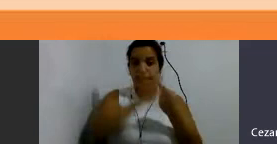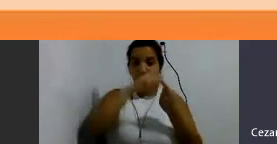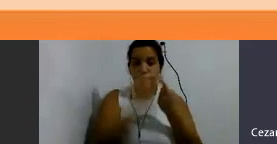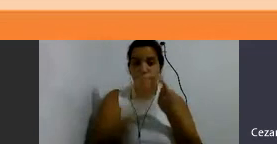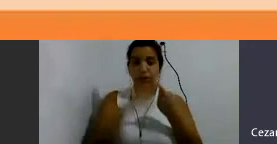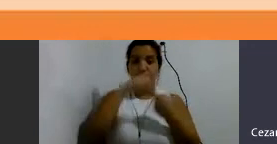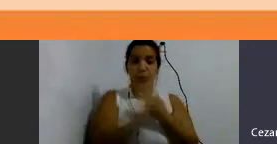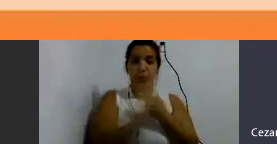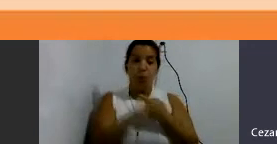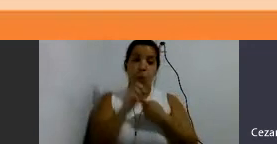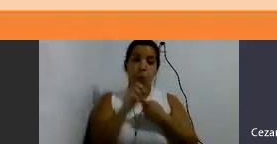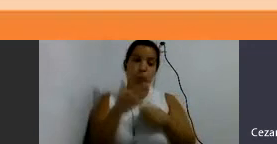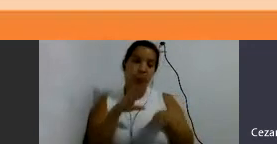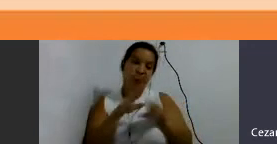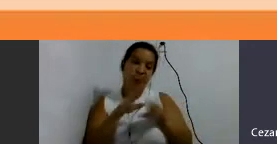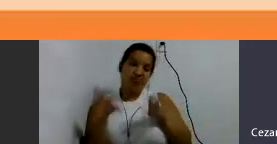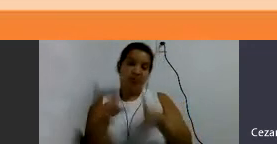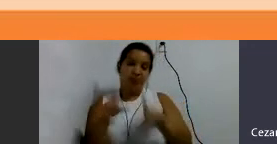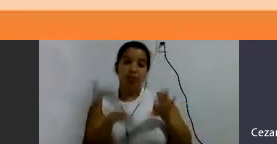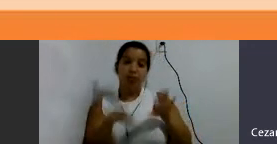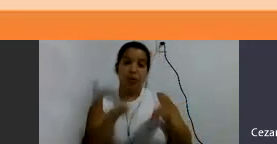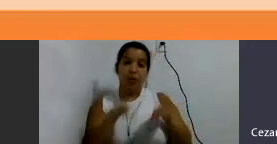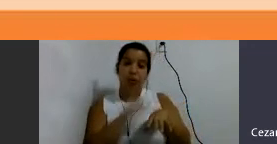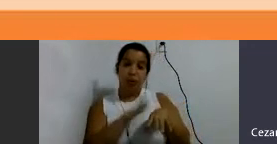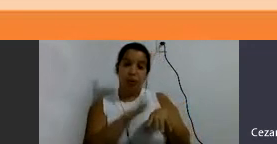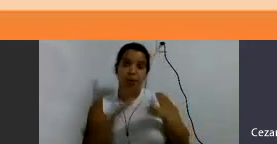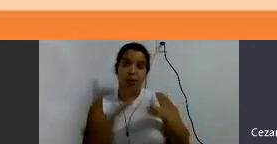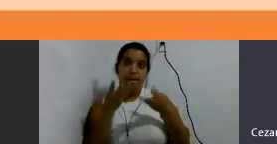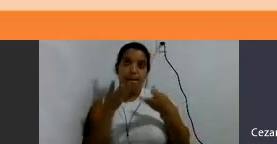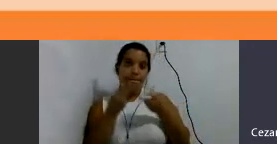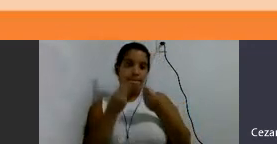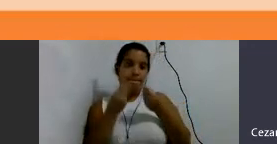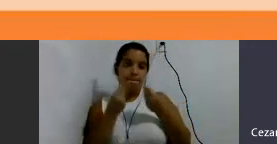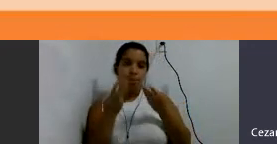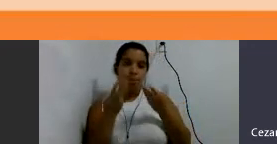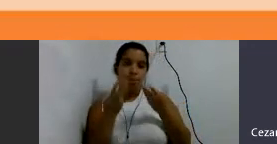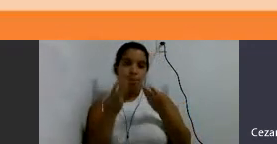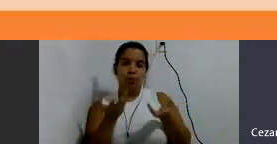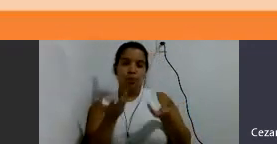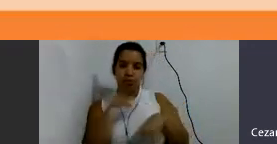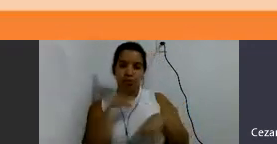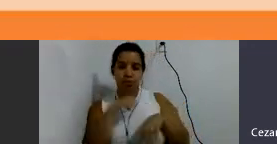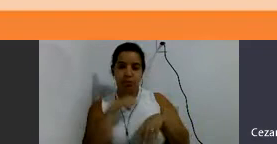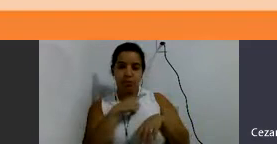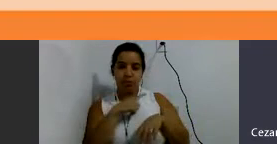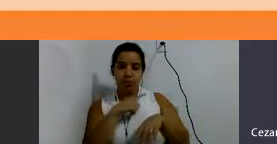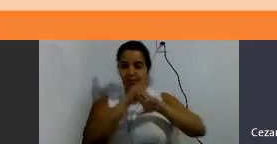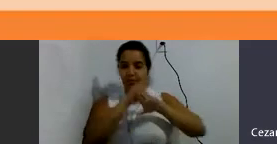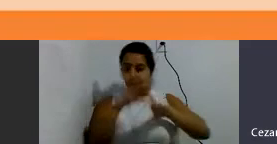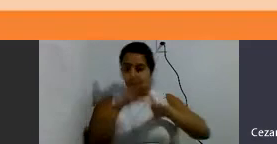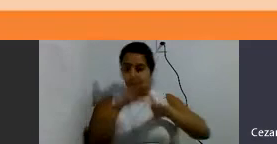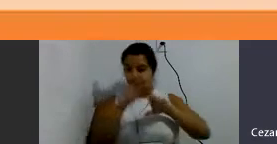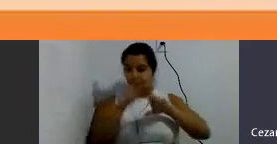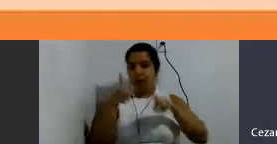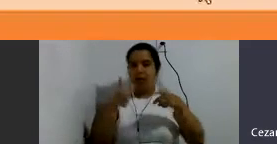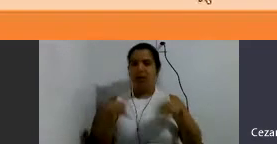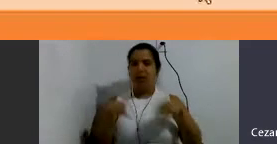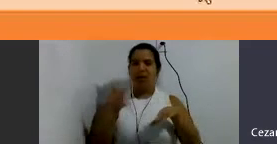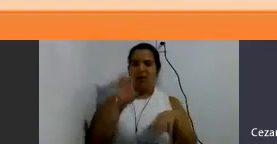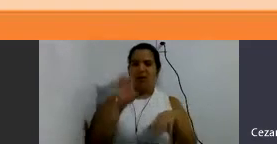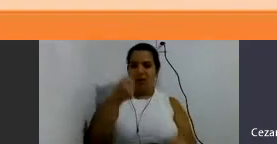mais atípicas. Então, é uma doença que a gente tem muito, além de ter diferentes espécies, a gente tem